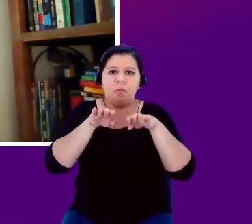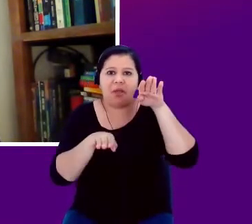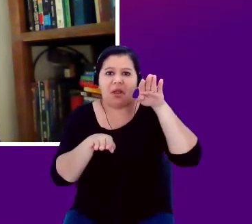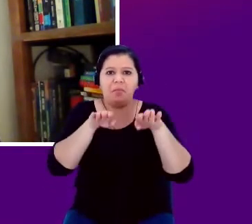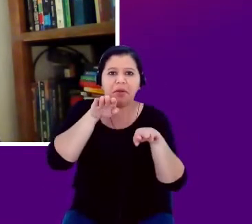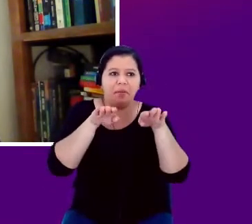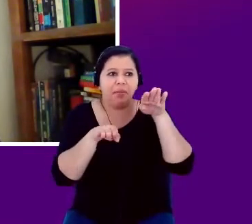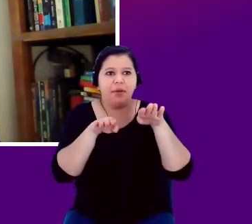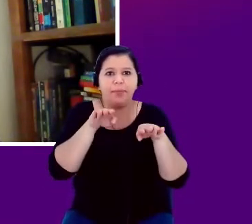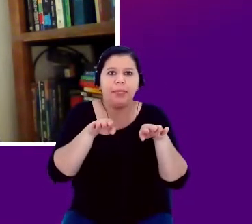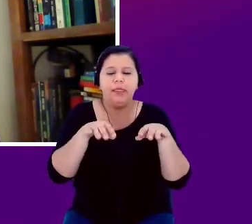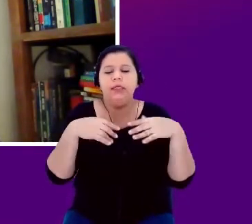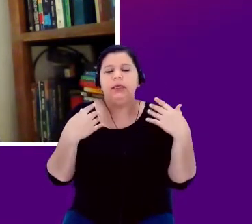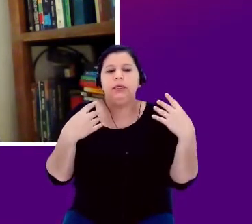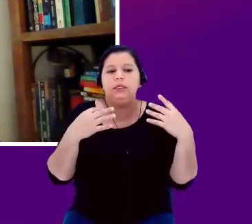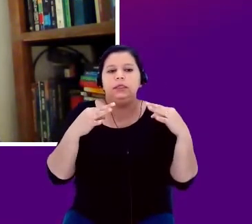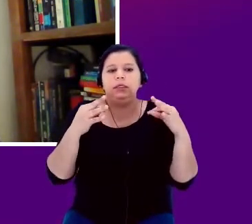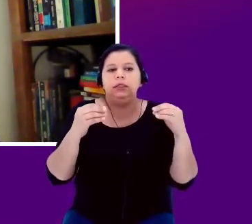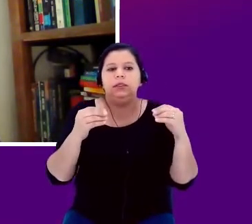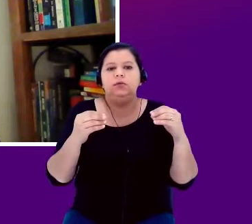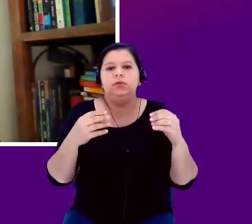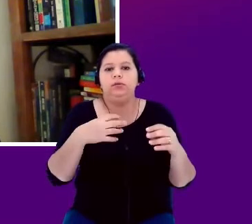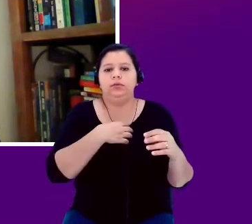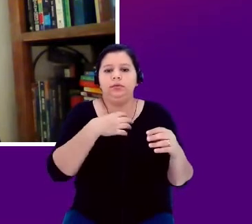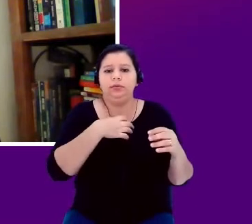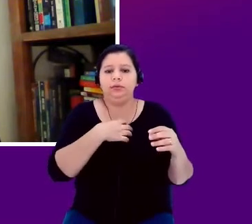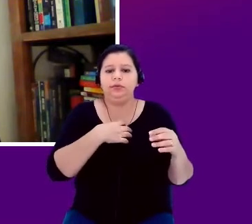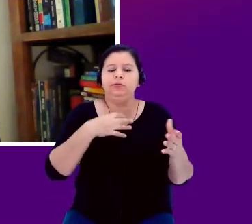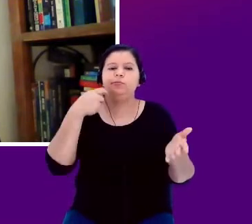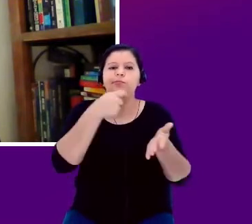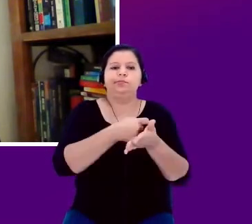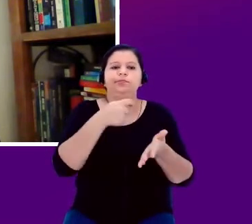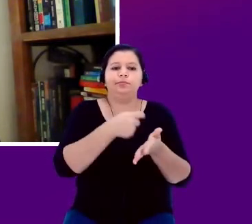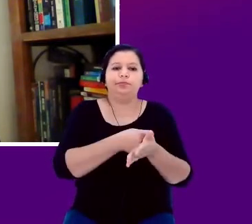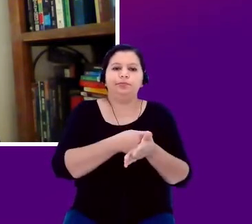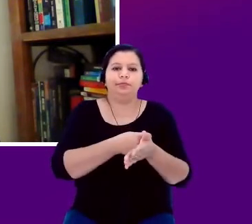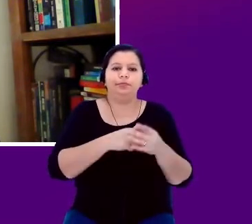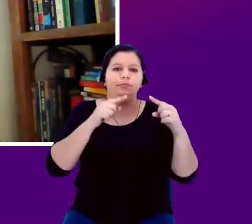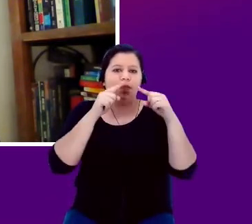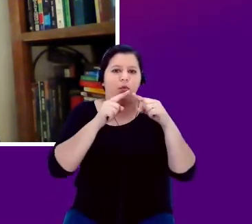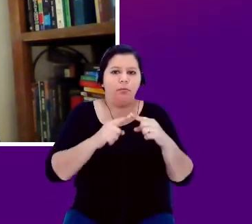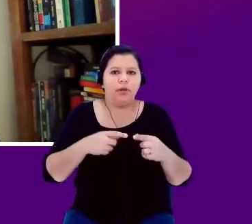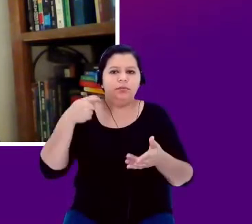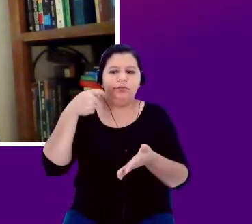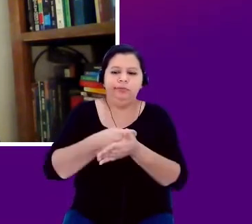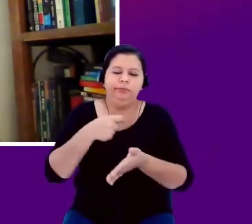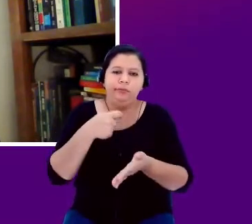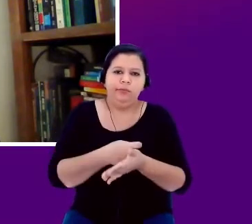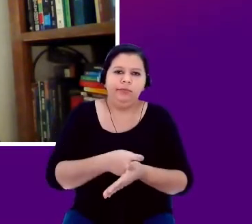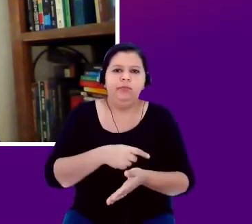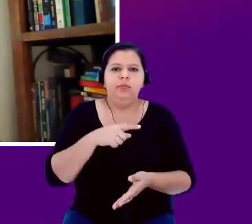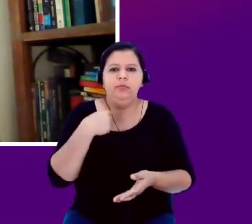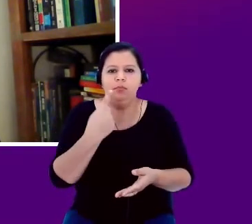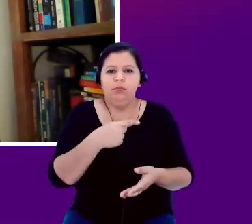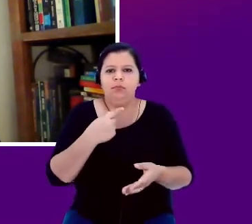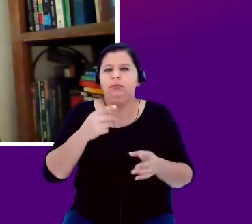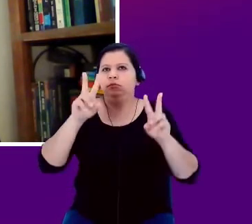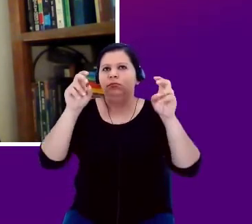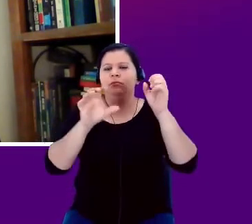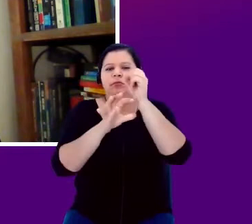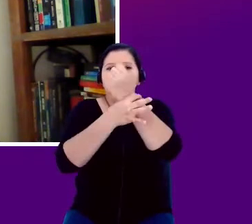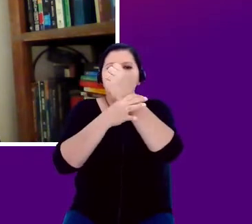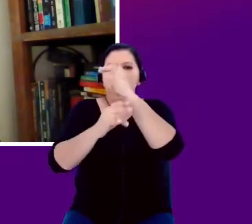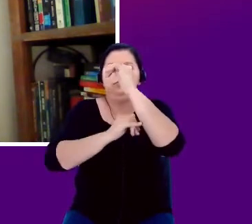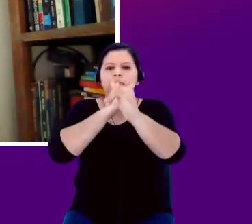também obrigados a cumprir as mesmas obrigações nesse nível de questão de segurança cibernética do